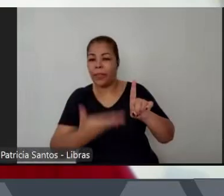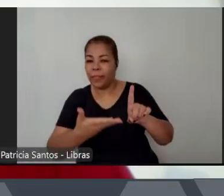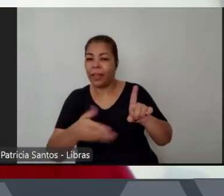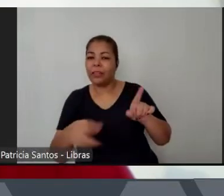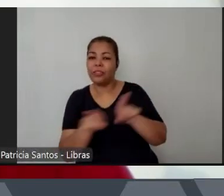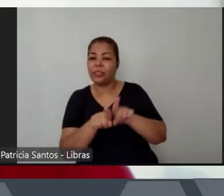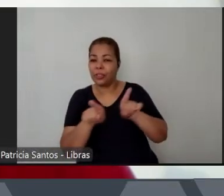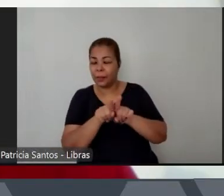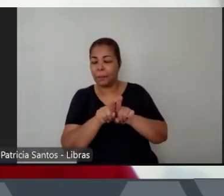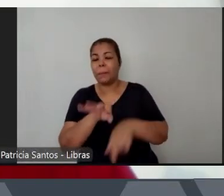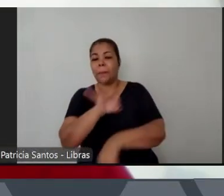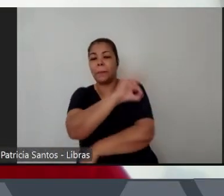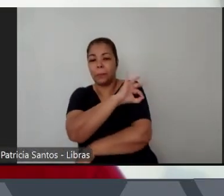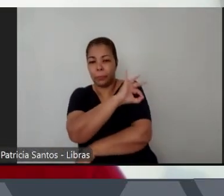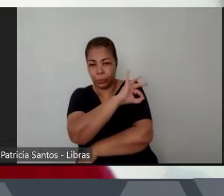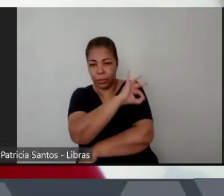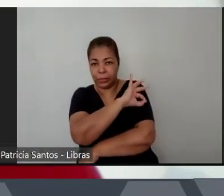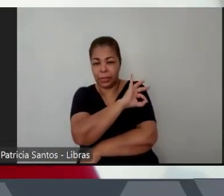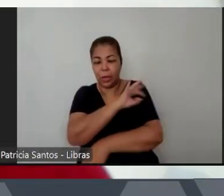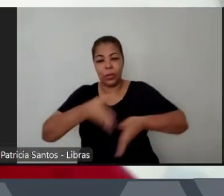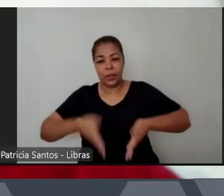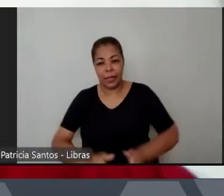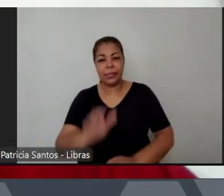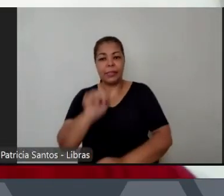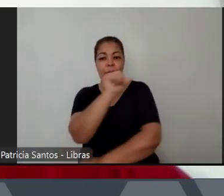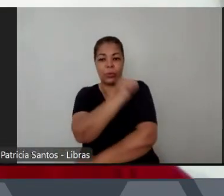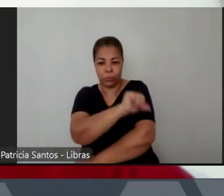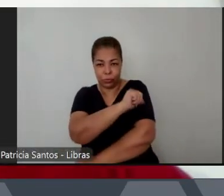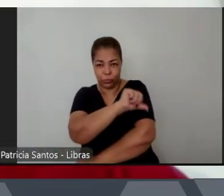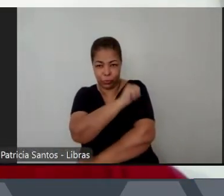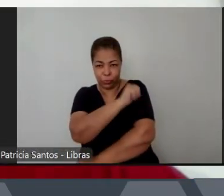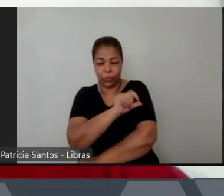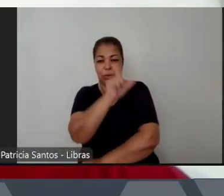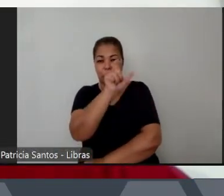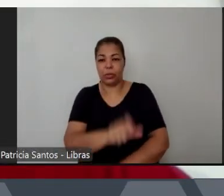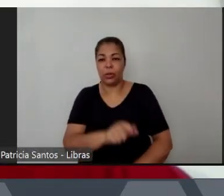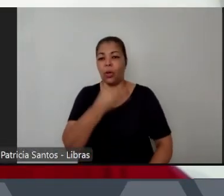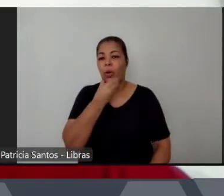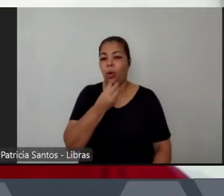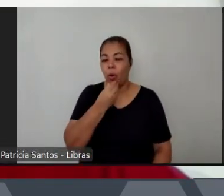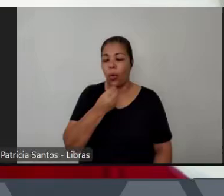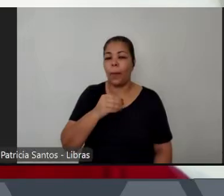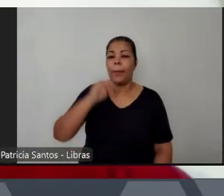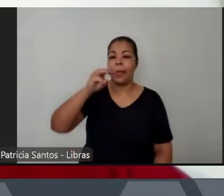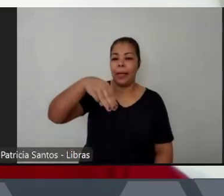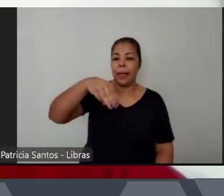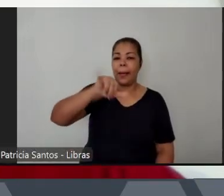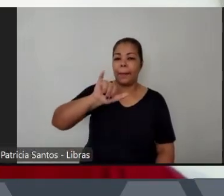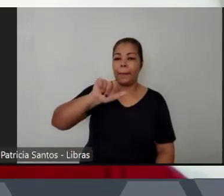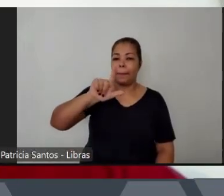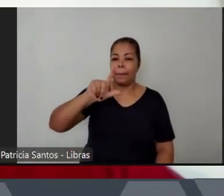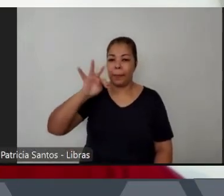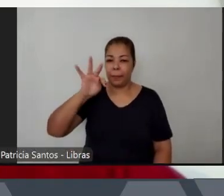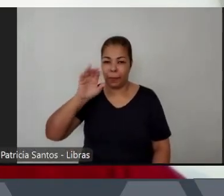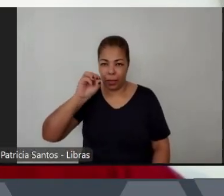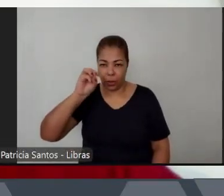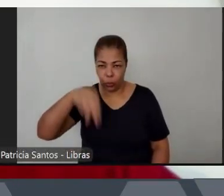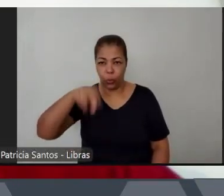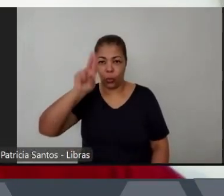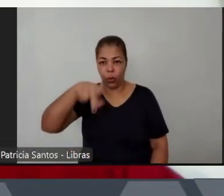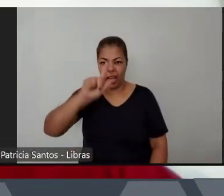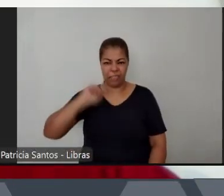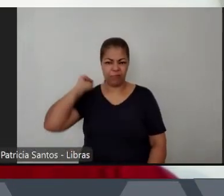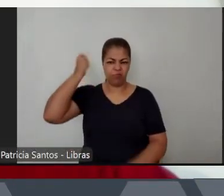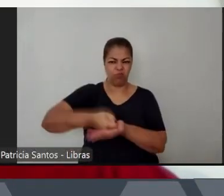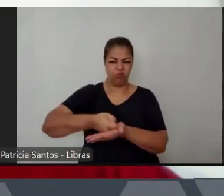policial do Rio de Janeiro, que é o Milton Lecoque, que era um policial muito truculento e muito violento, que, ao mesmo tempo, era